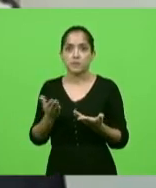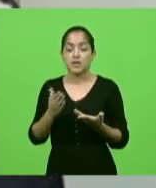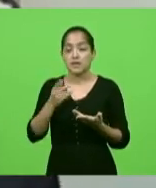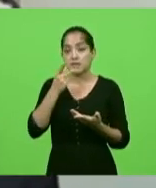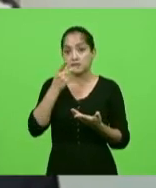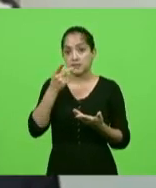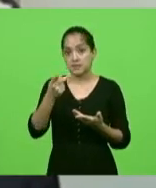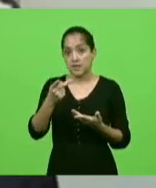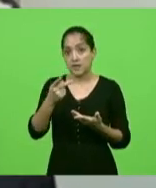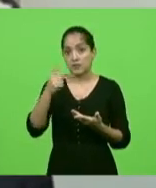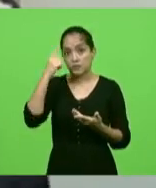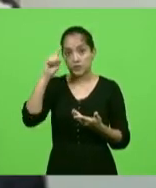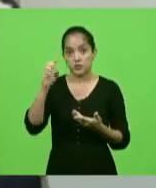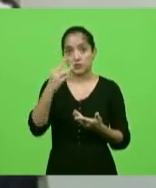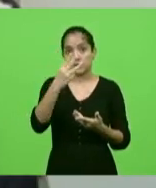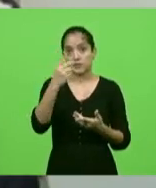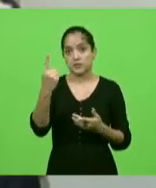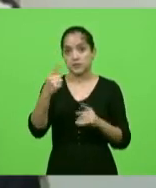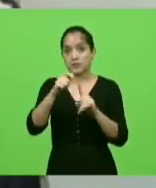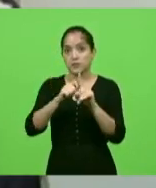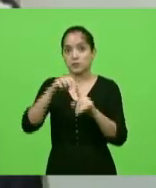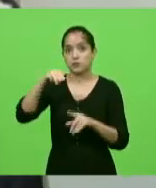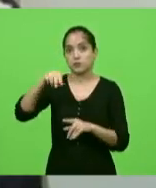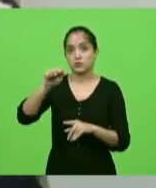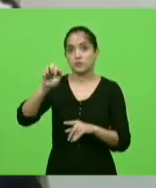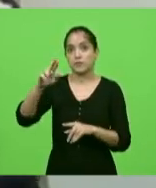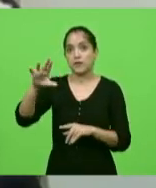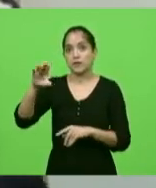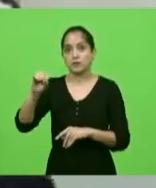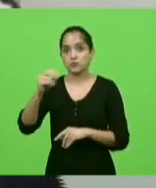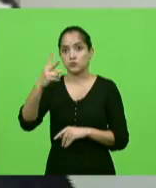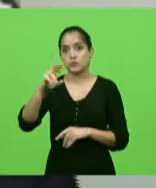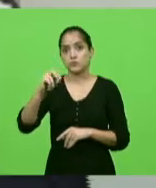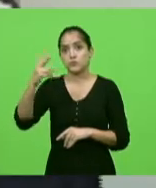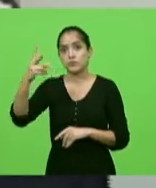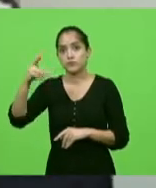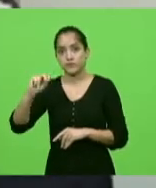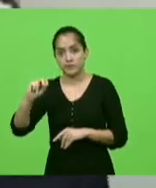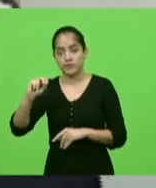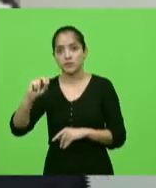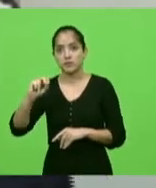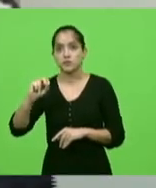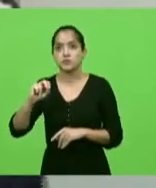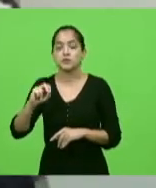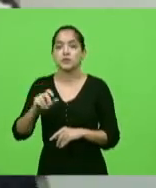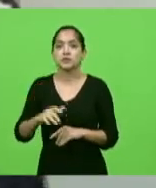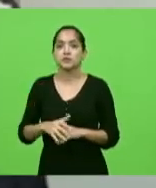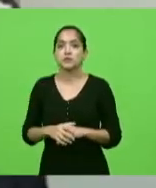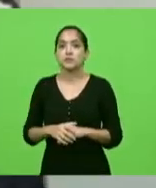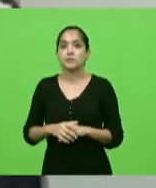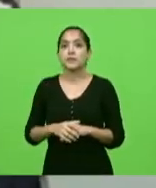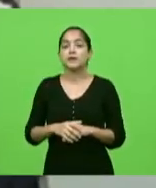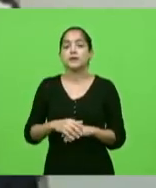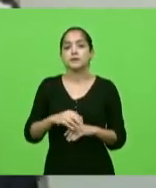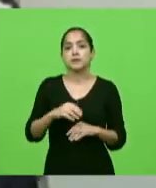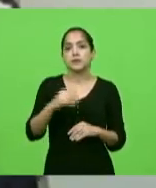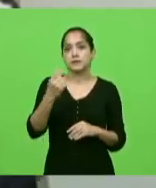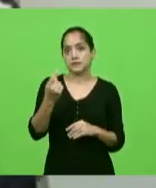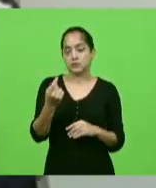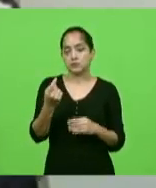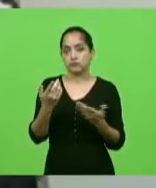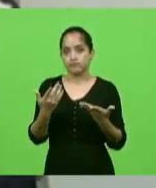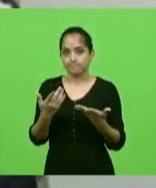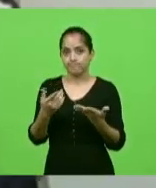disseram que em 31 de Março 2020 disseram se os acusadores em 31 de Março